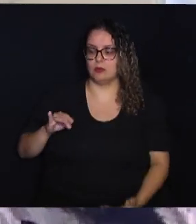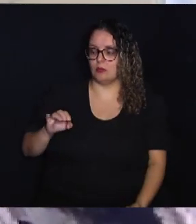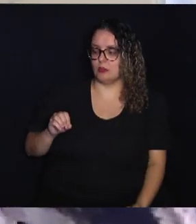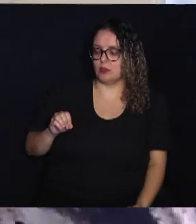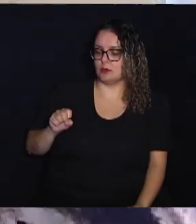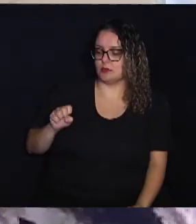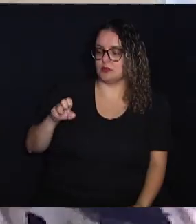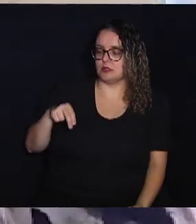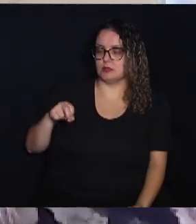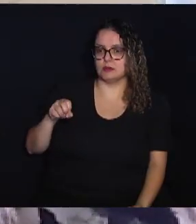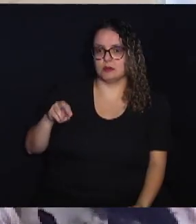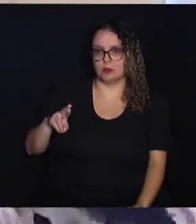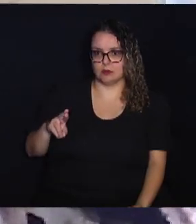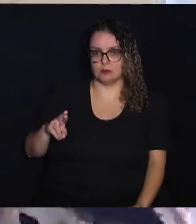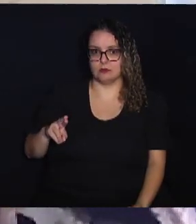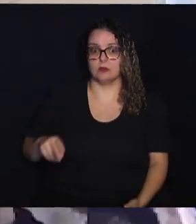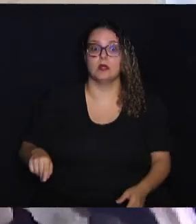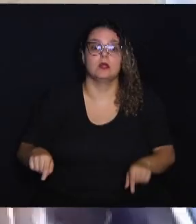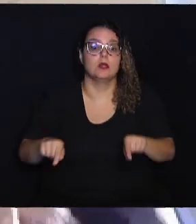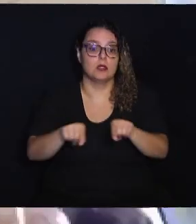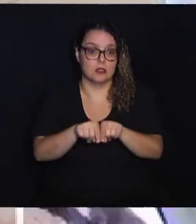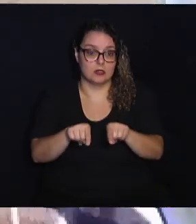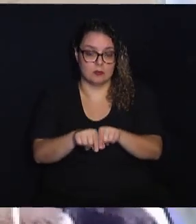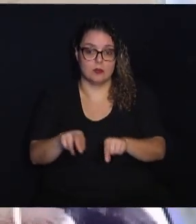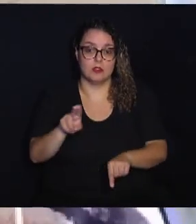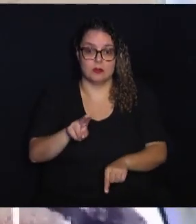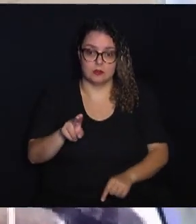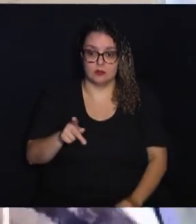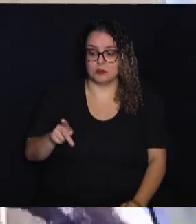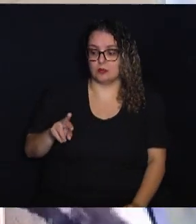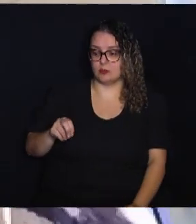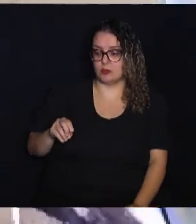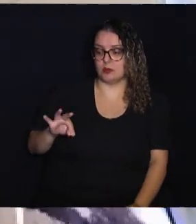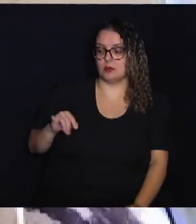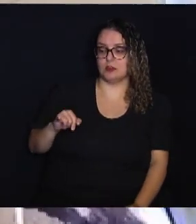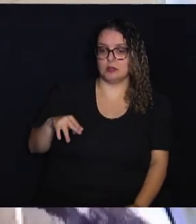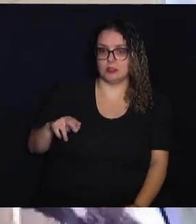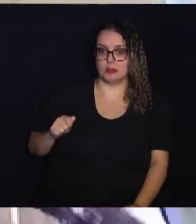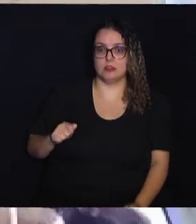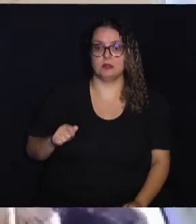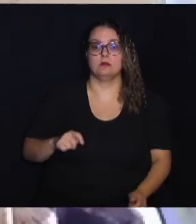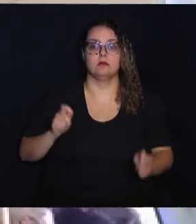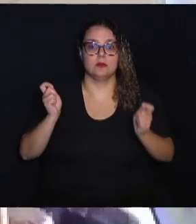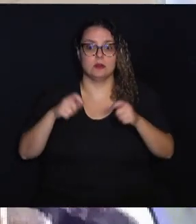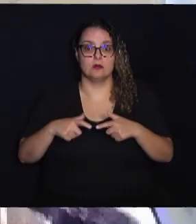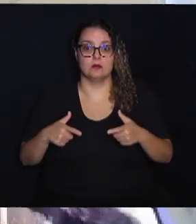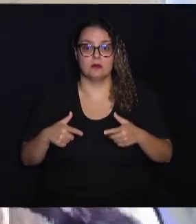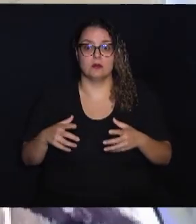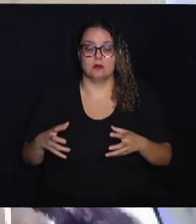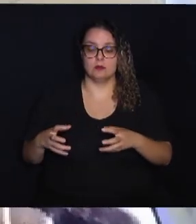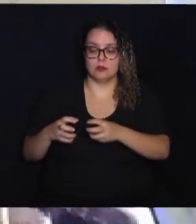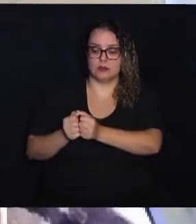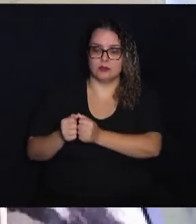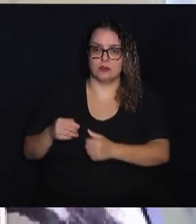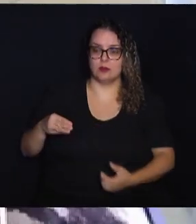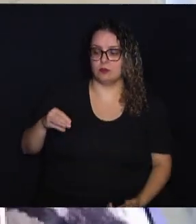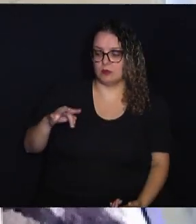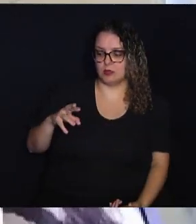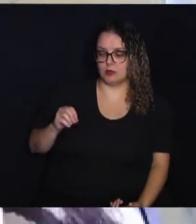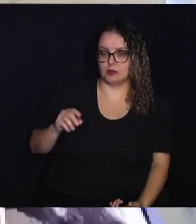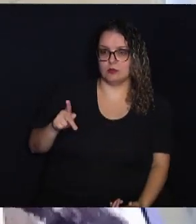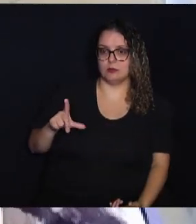um biosensor, que também utiliza essa mesma proteína, que tem a capacidade de se ligar aos microplásticos, para a